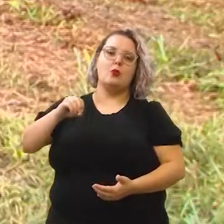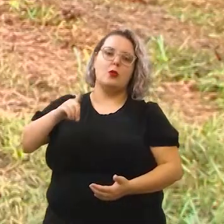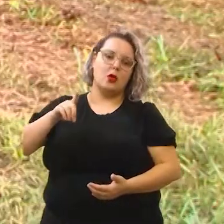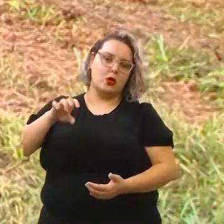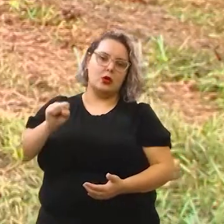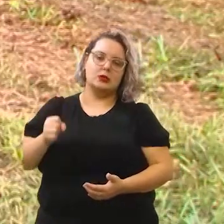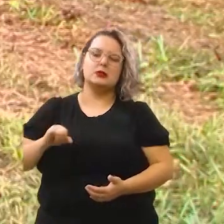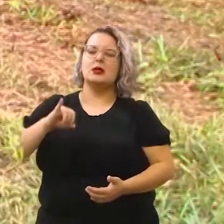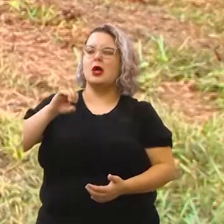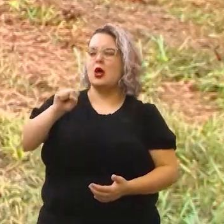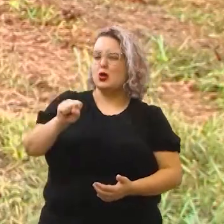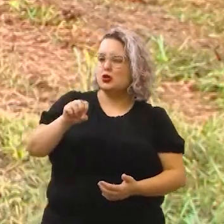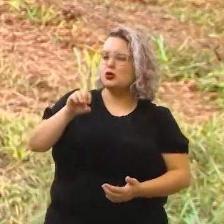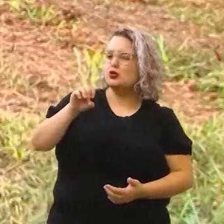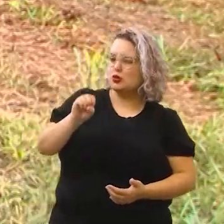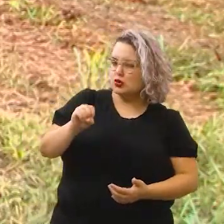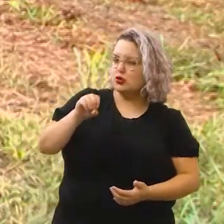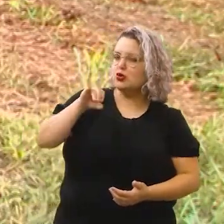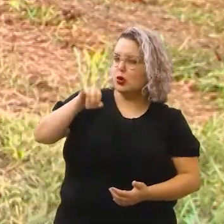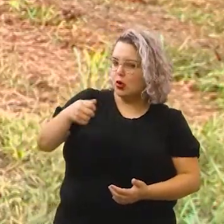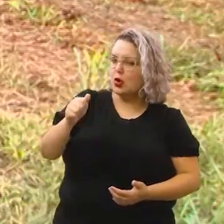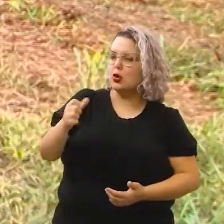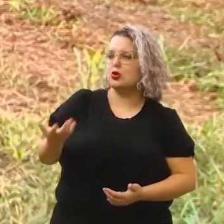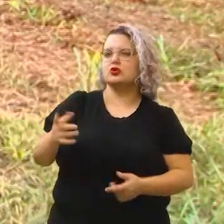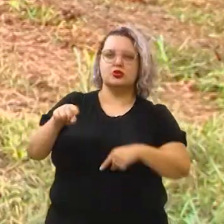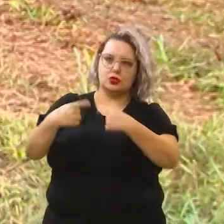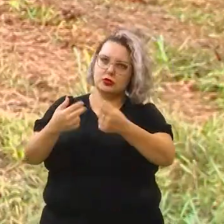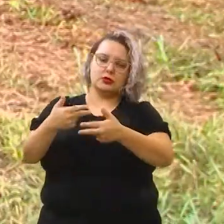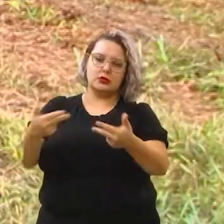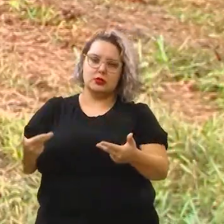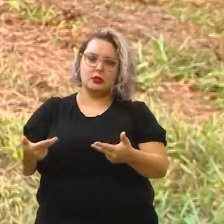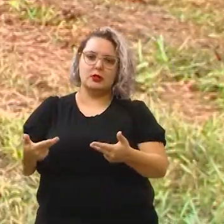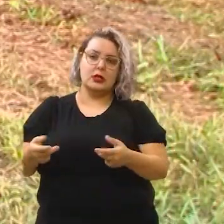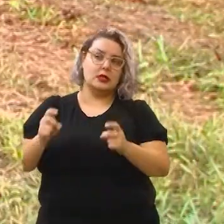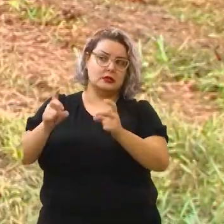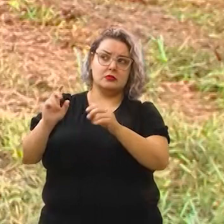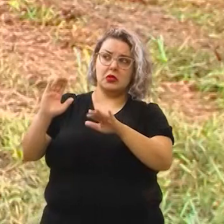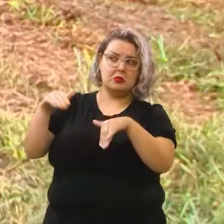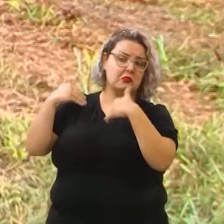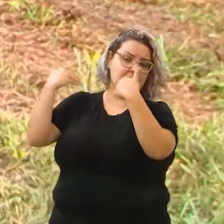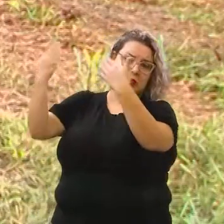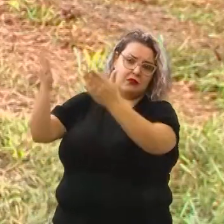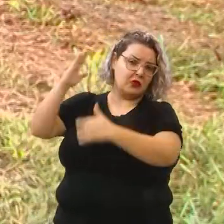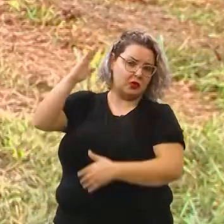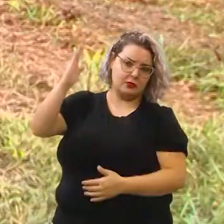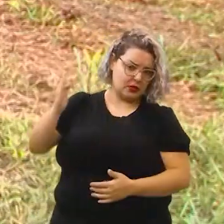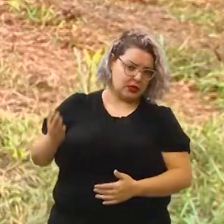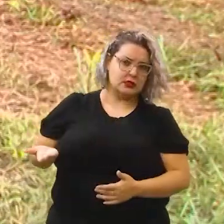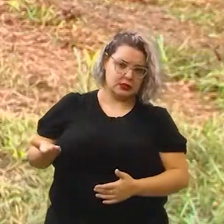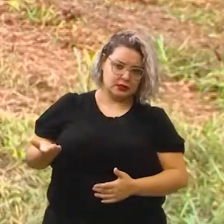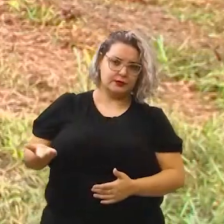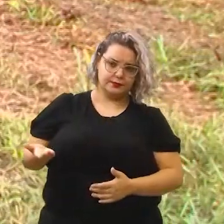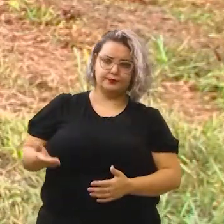que é a soja, né, esses grandes alimentos, eles em geral eles produzem mais para exportação, né,